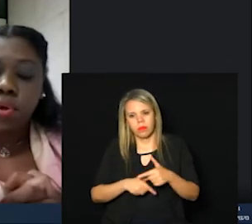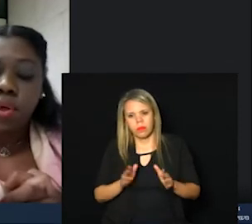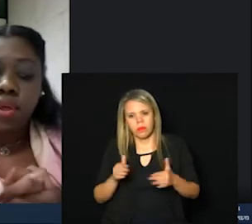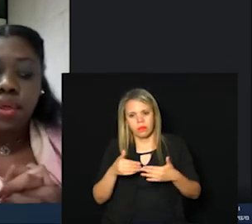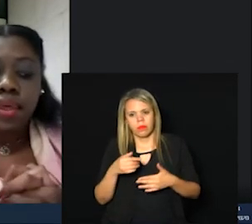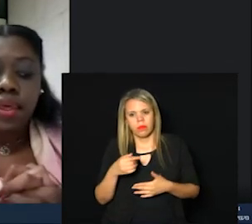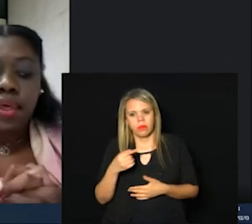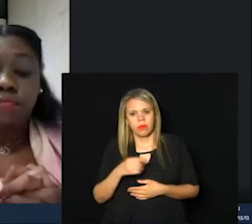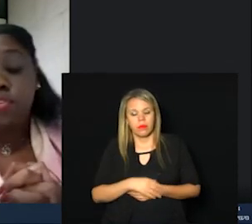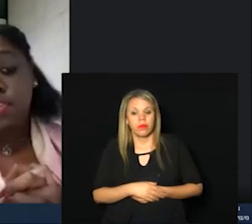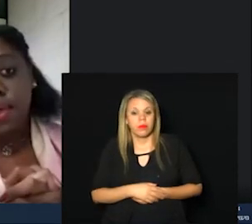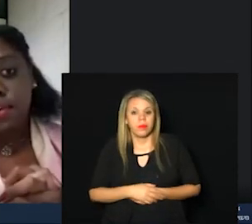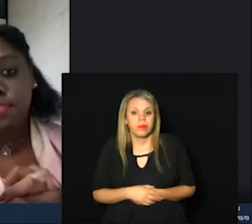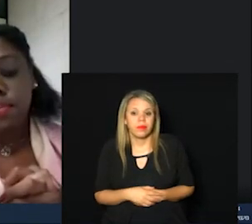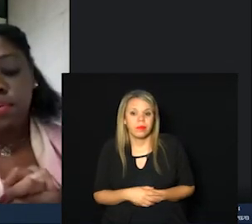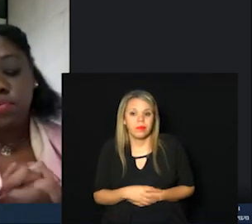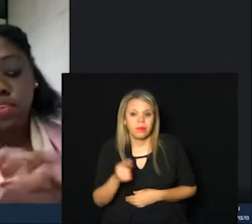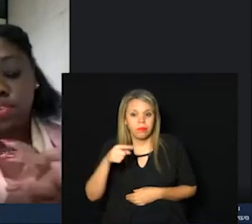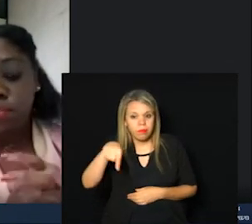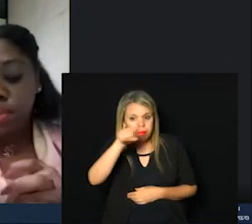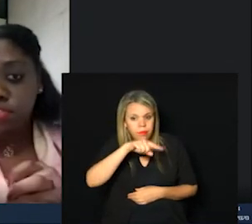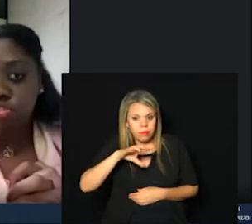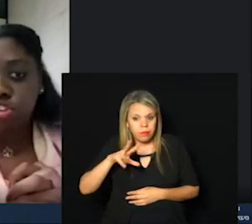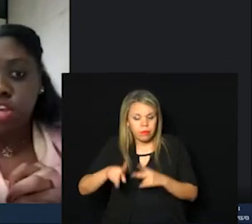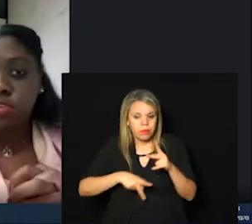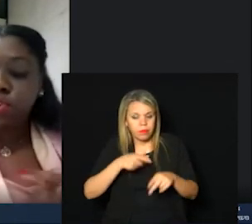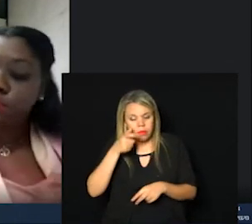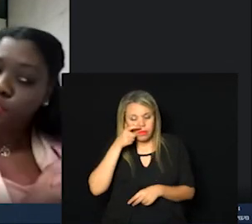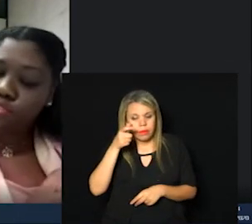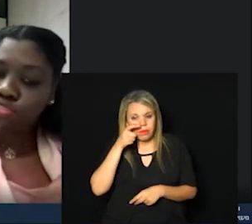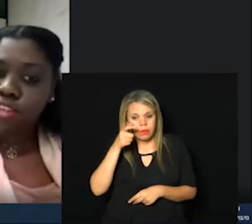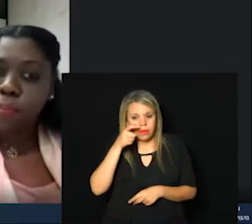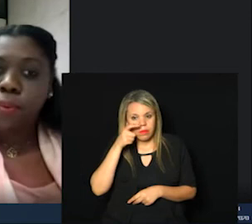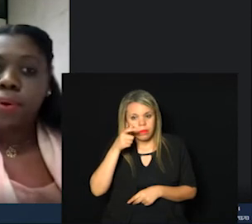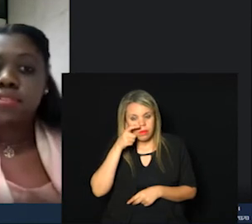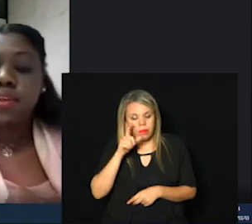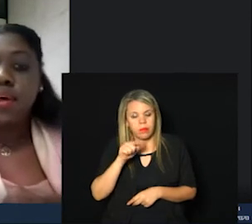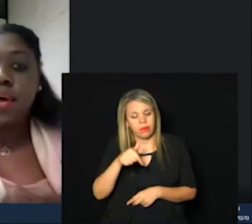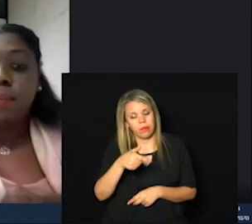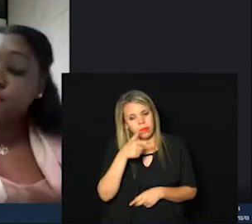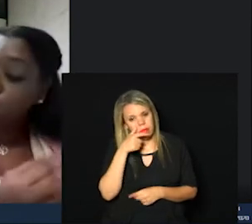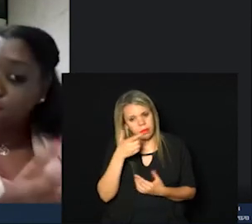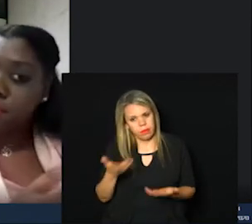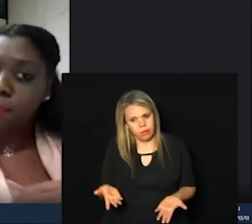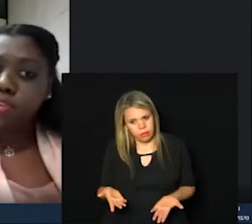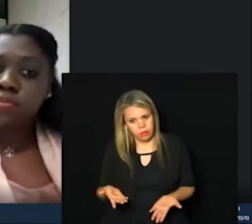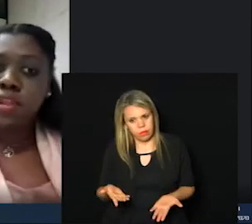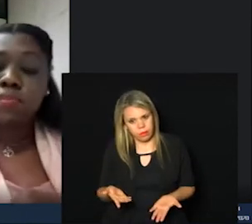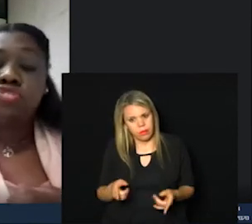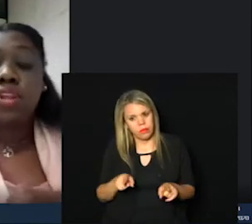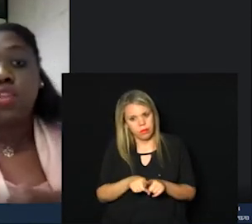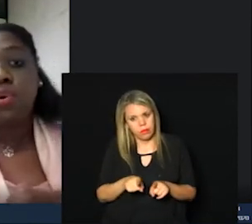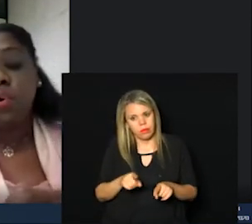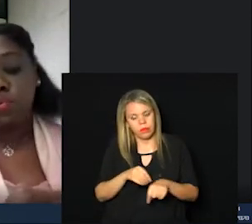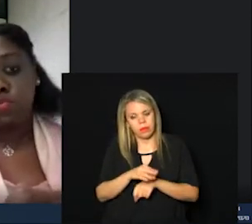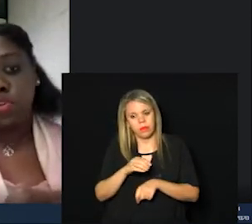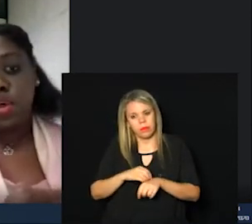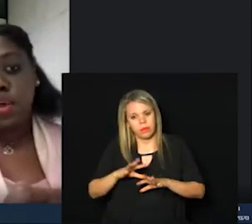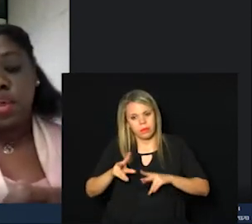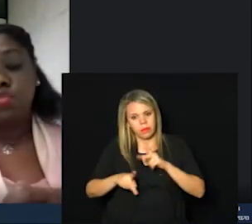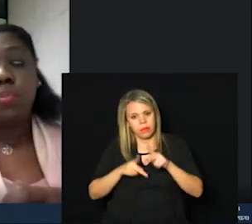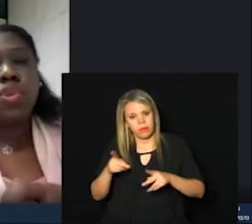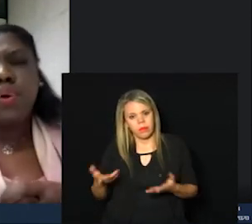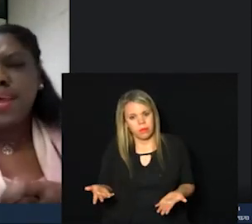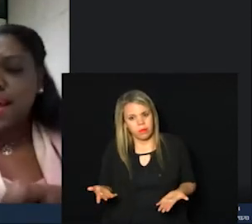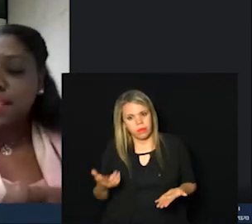afinco. Vocês, os que estão me assistindo, que vão assistir depois, mas que vocês também possam transmitir a todos.